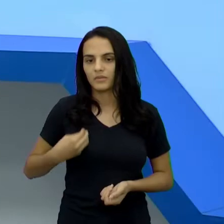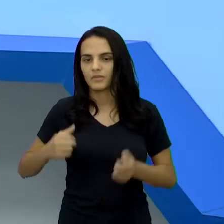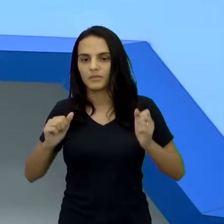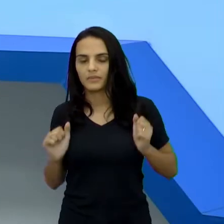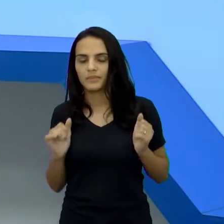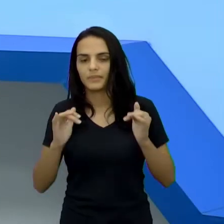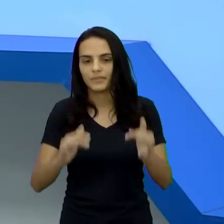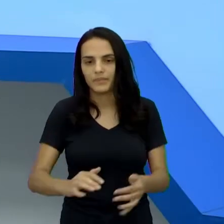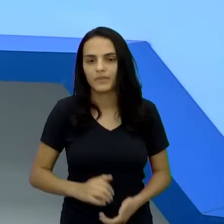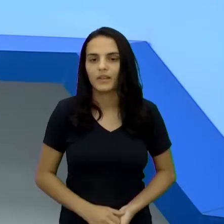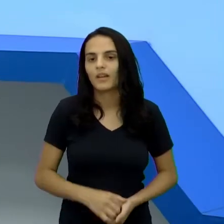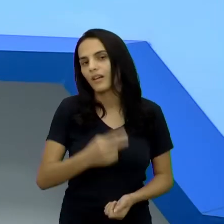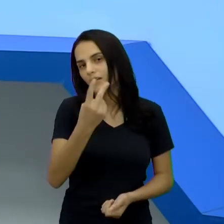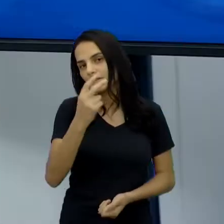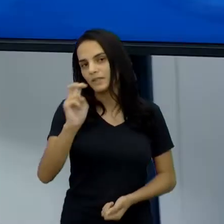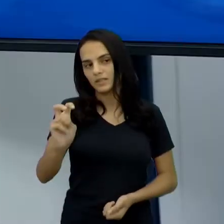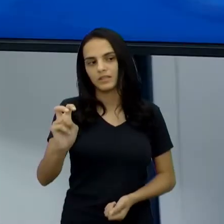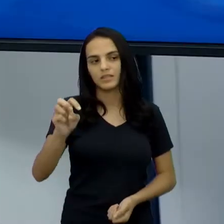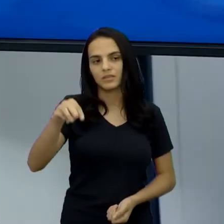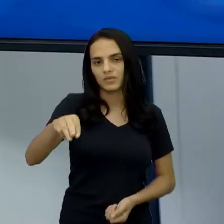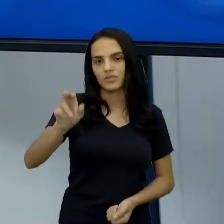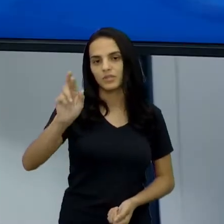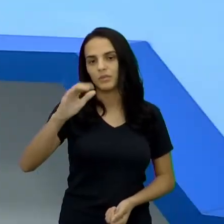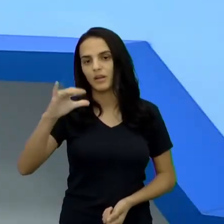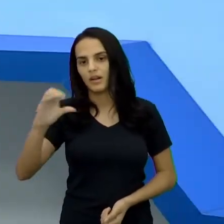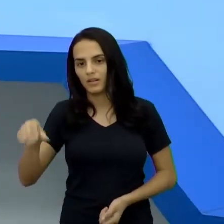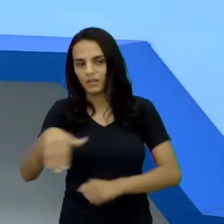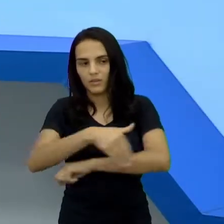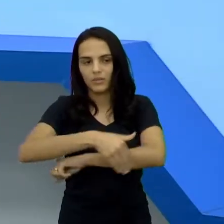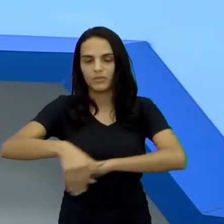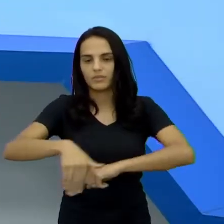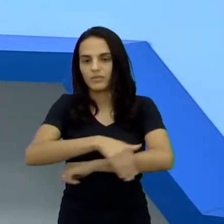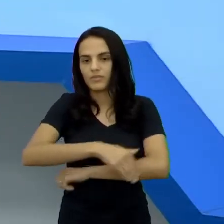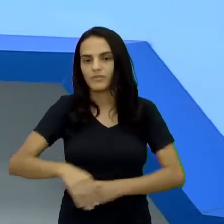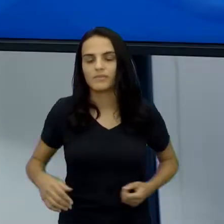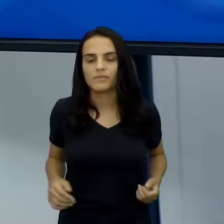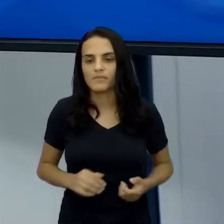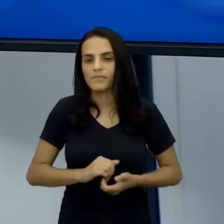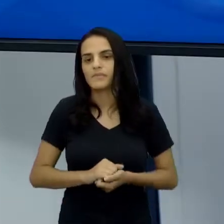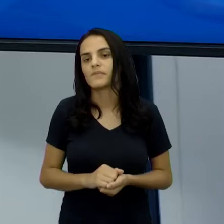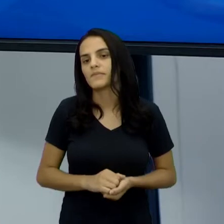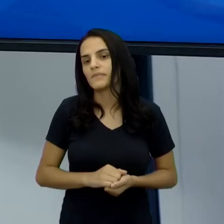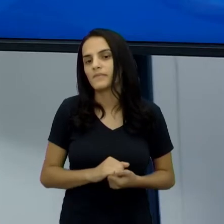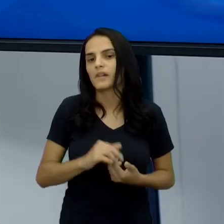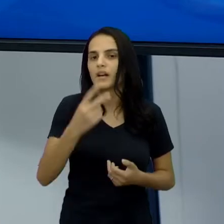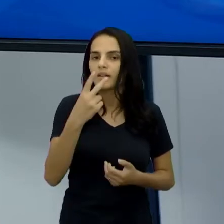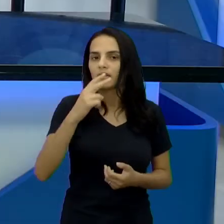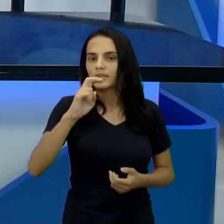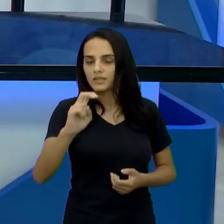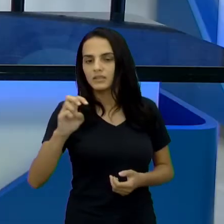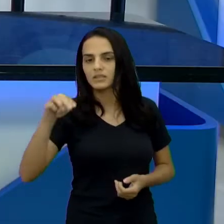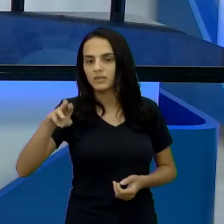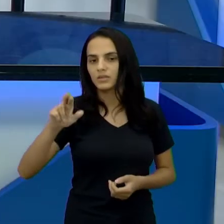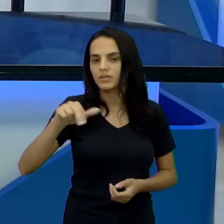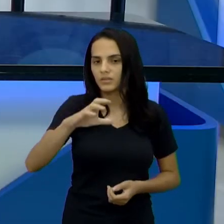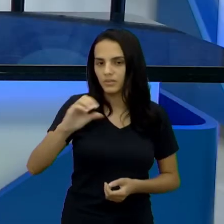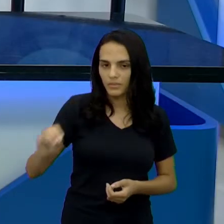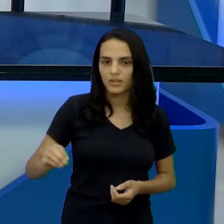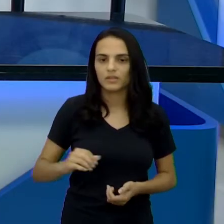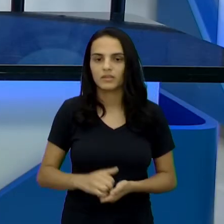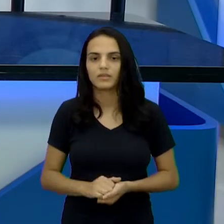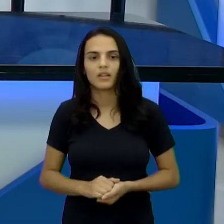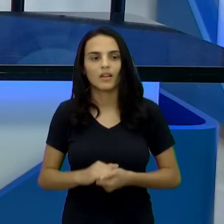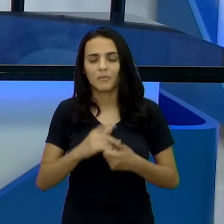aí é a 25 de março, né? A 25 de março é um delírio. Larga. A 25 de março e o calçadão de Osasco